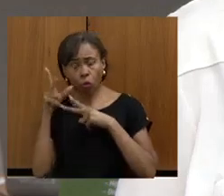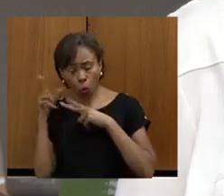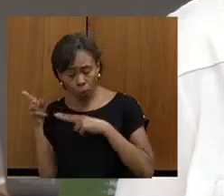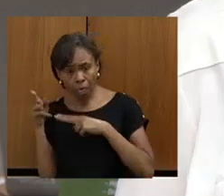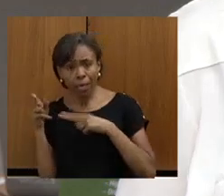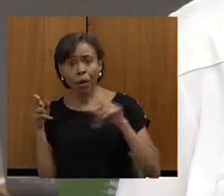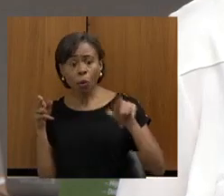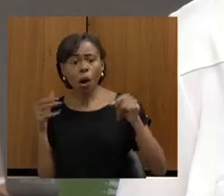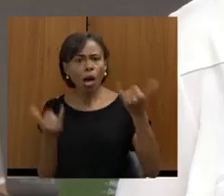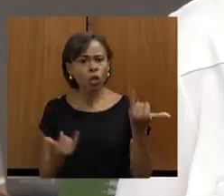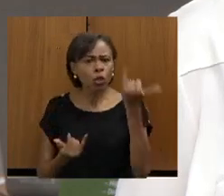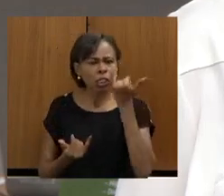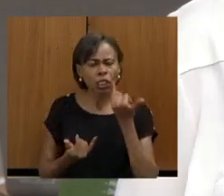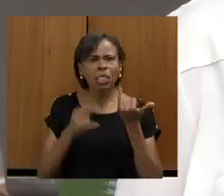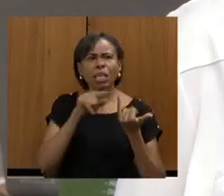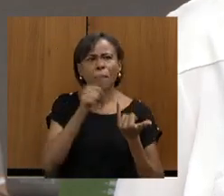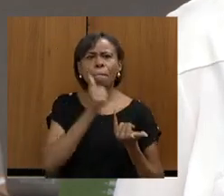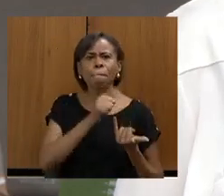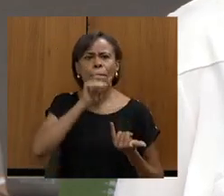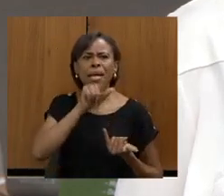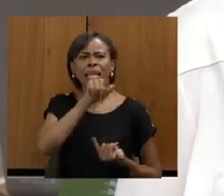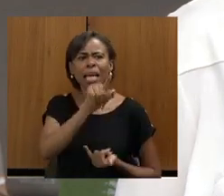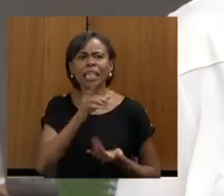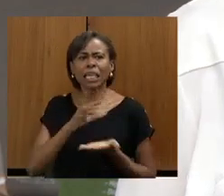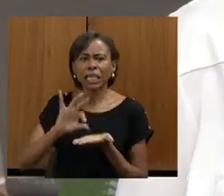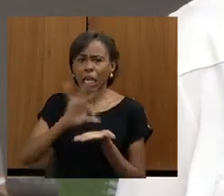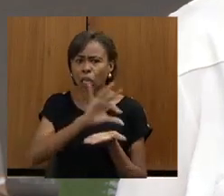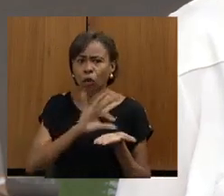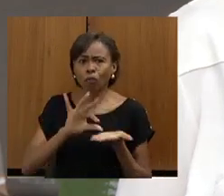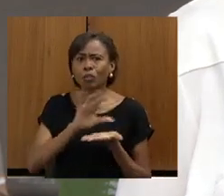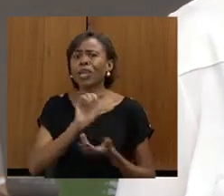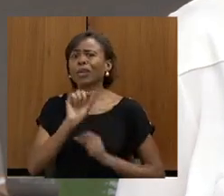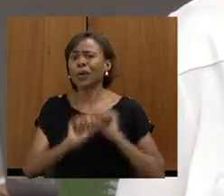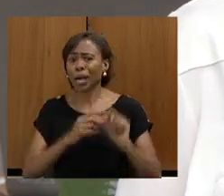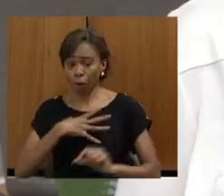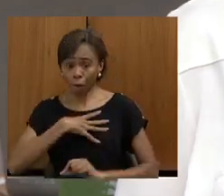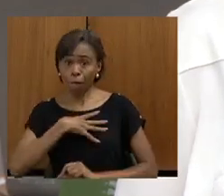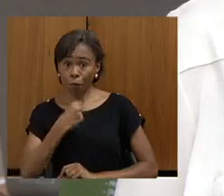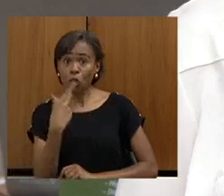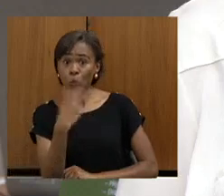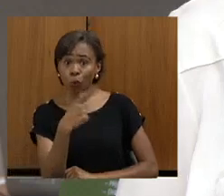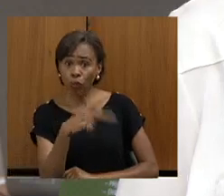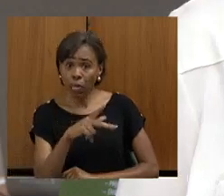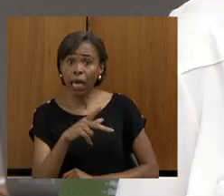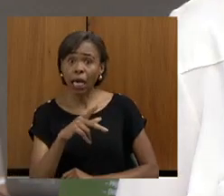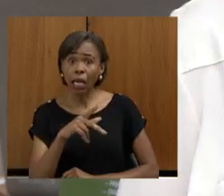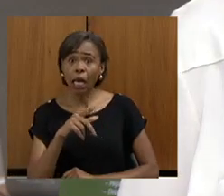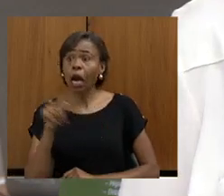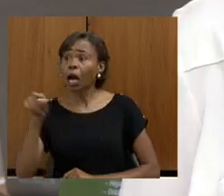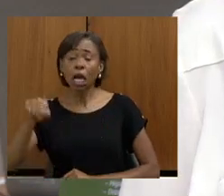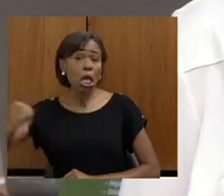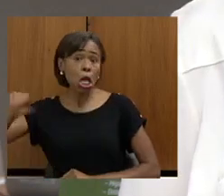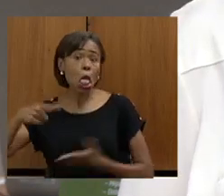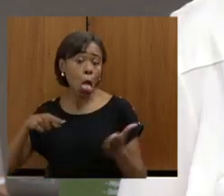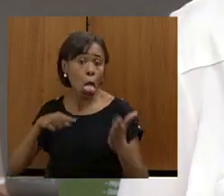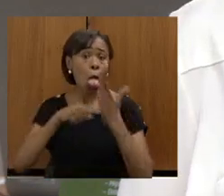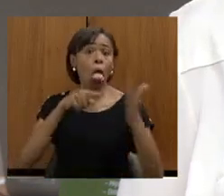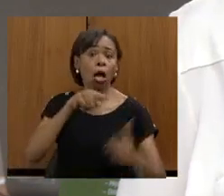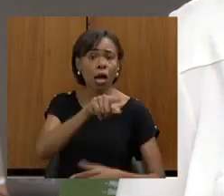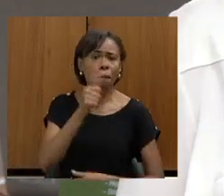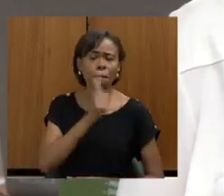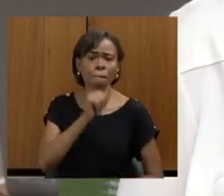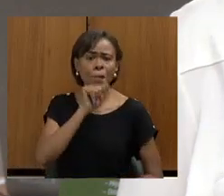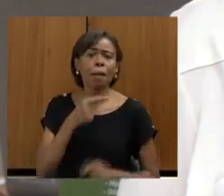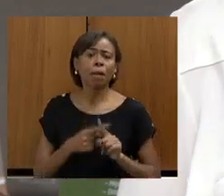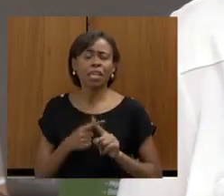que tem uma mãe, Diamantina, que o filho dela foi... Ela foi denunciada ao Ministério Público porque eles alegam que aquela